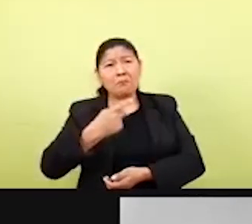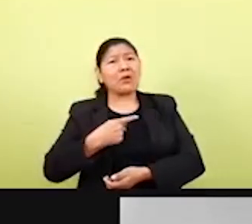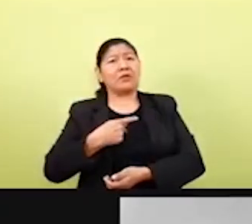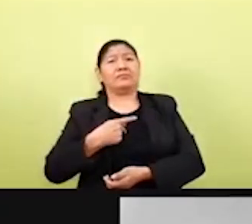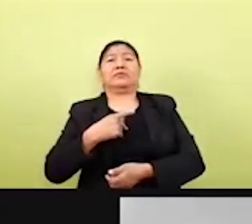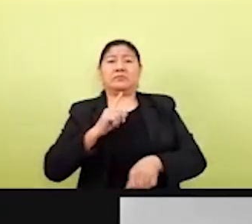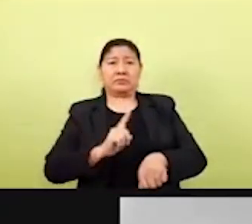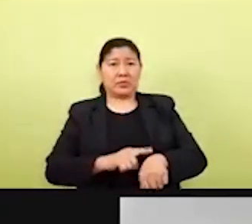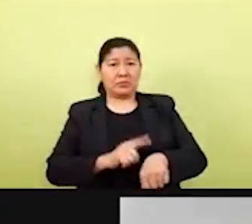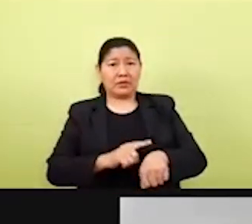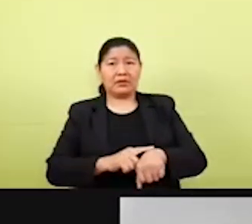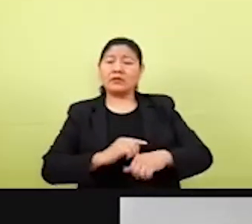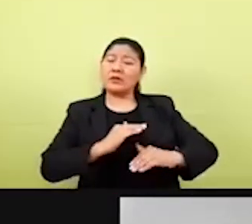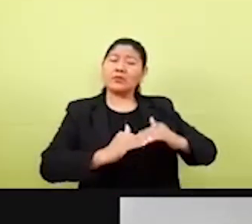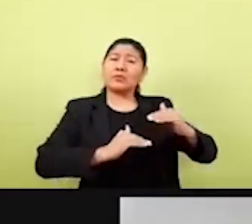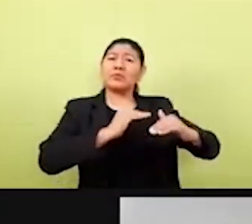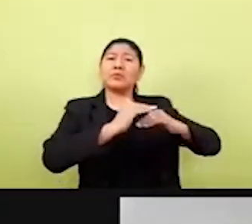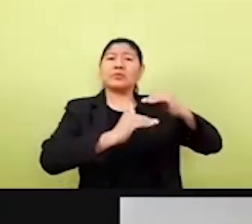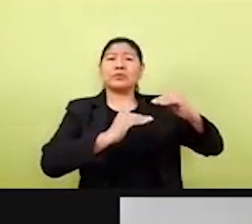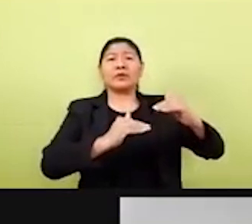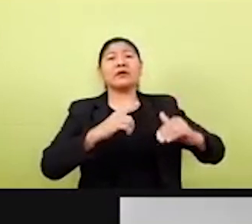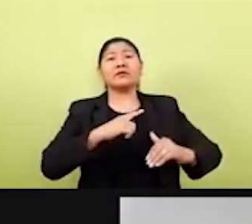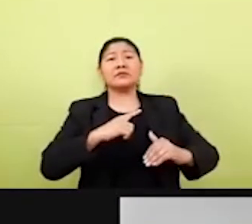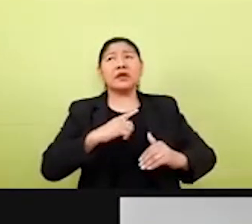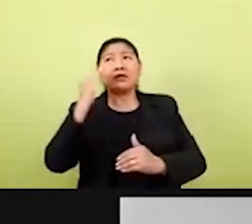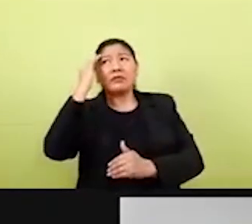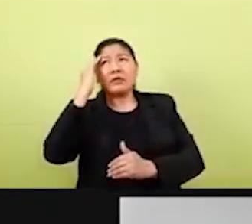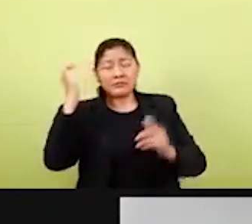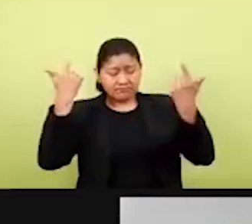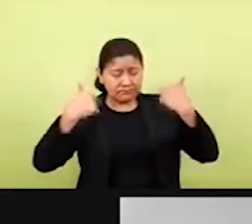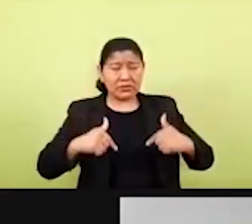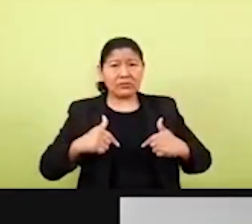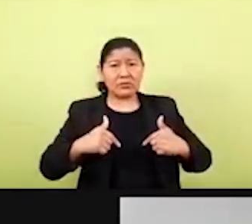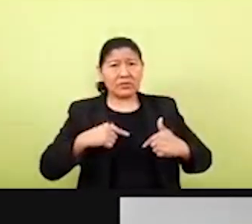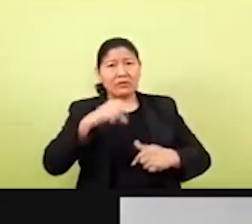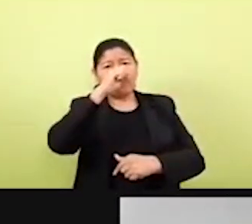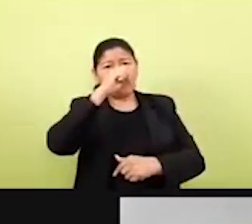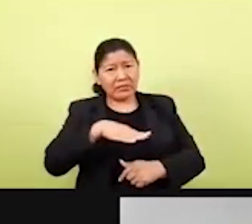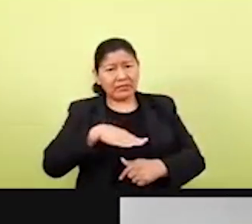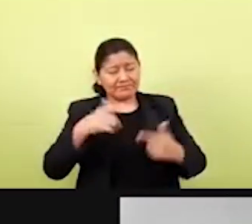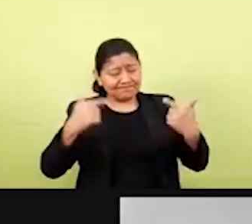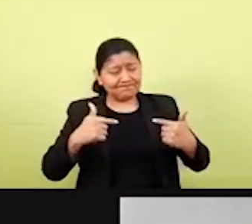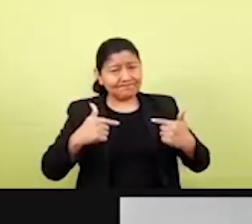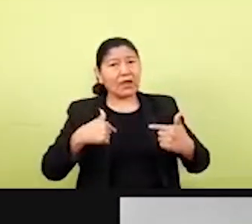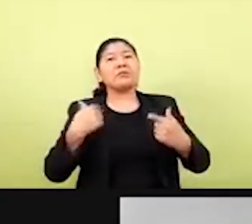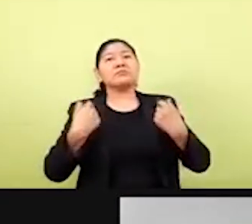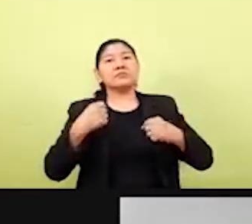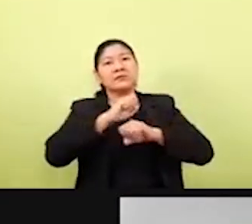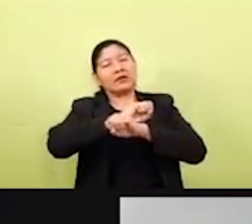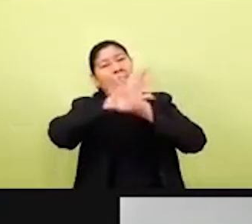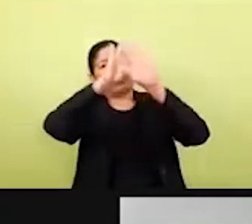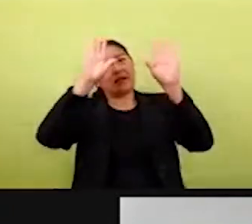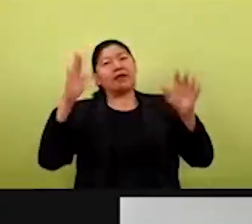processo de se compreender como vítima, mas que é importante ela